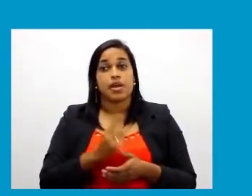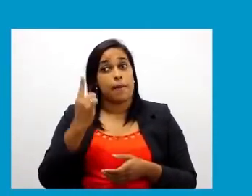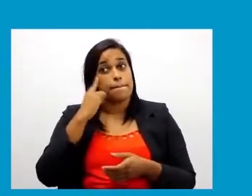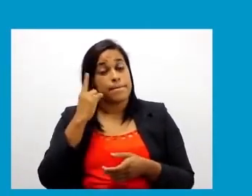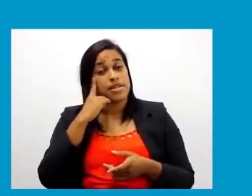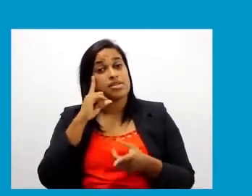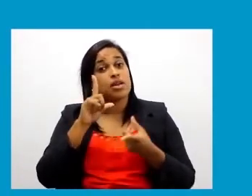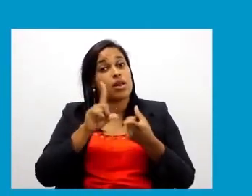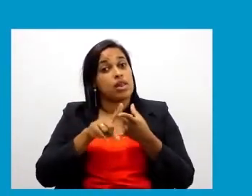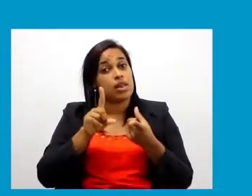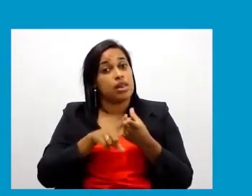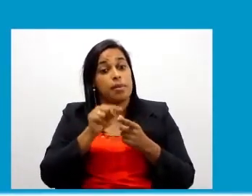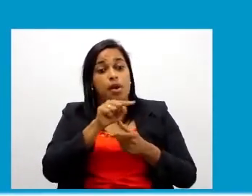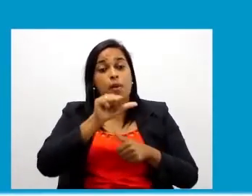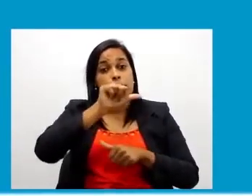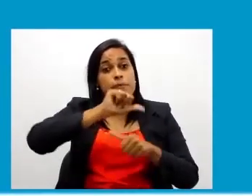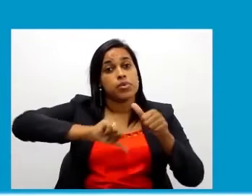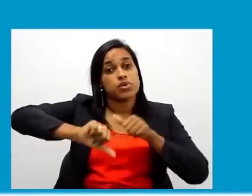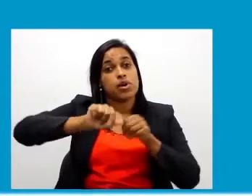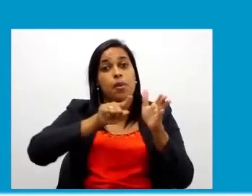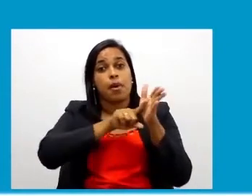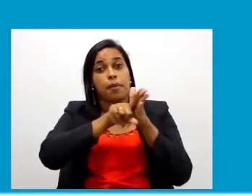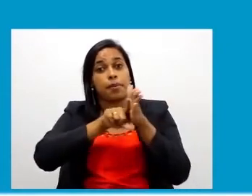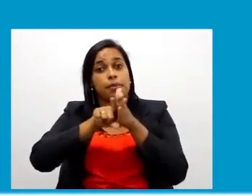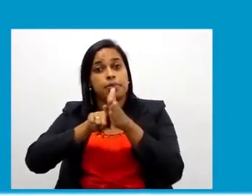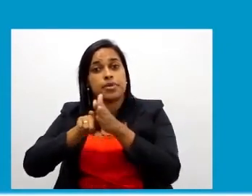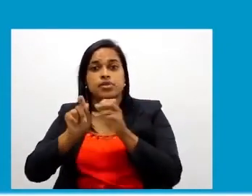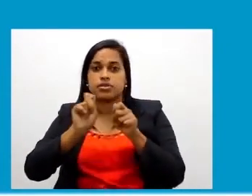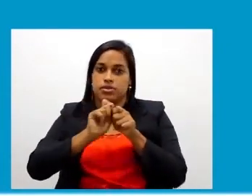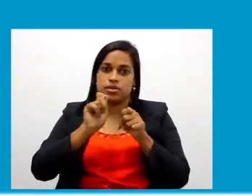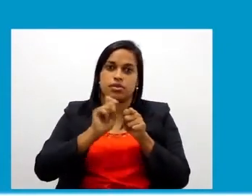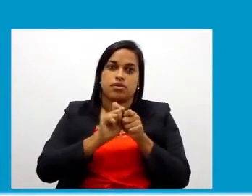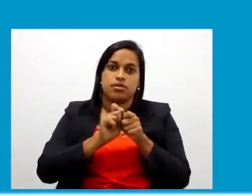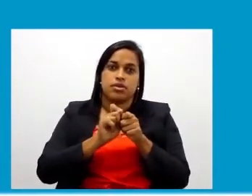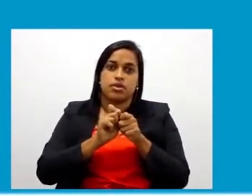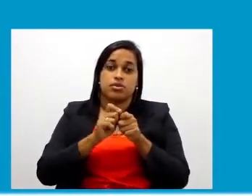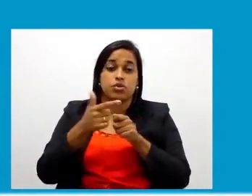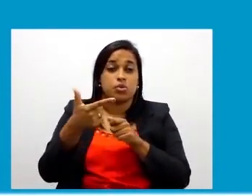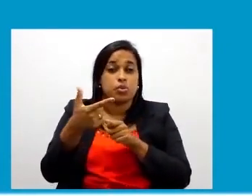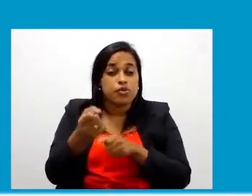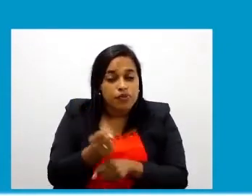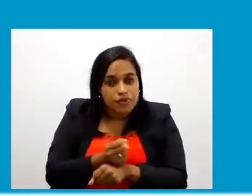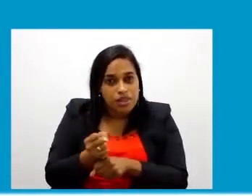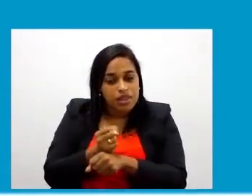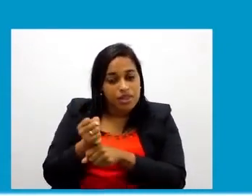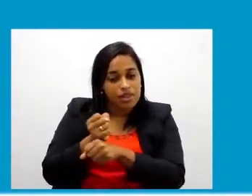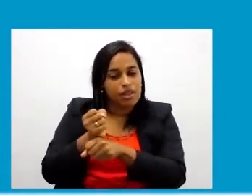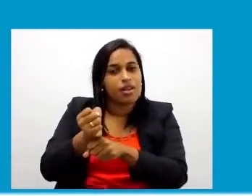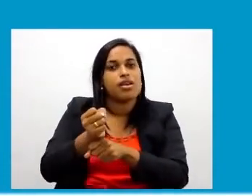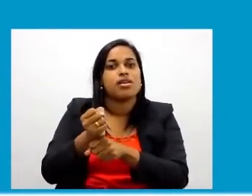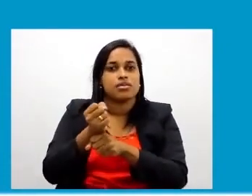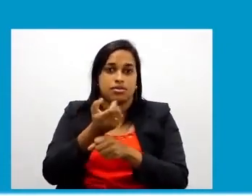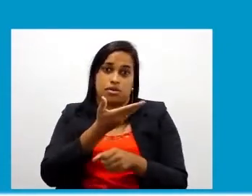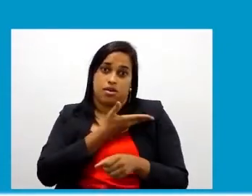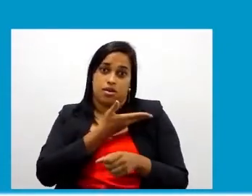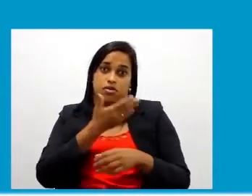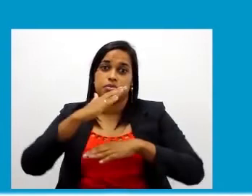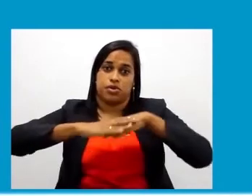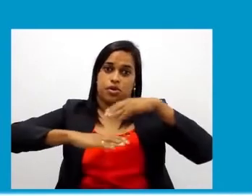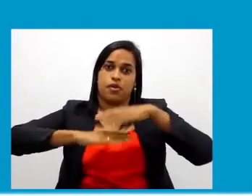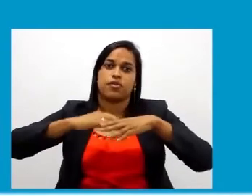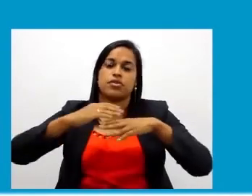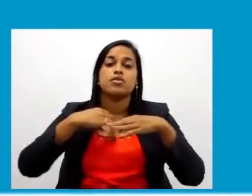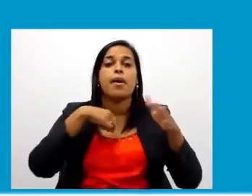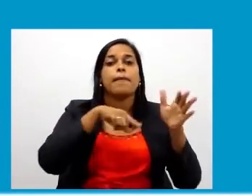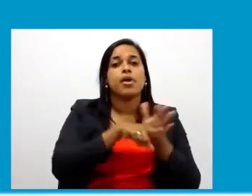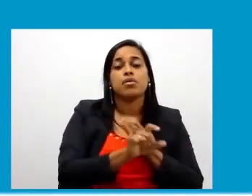aí, pensando também como agente de mudança, uma pesquisa feita nos últimos 20 anos aos colaboradores, eles perguntaram